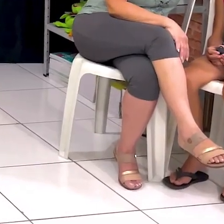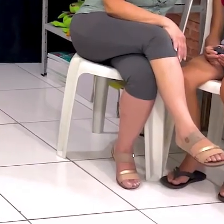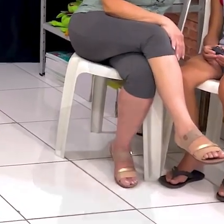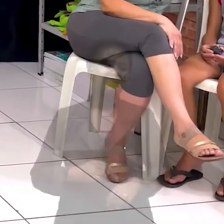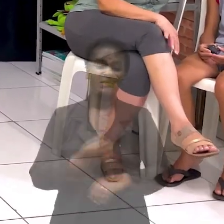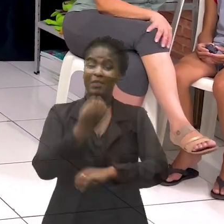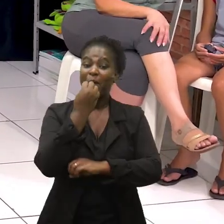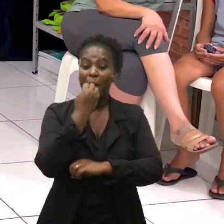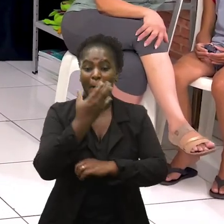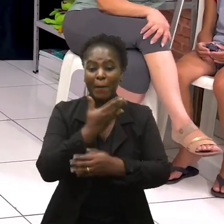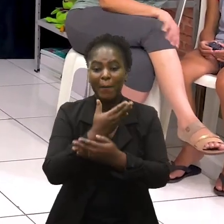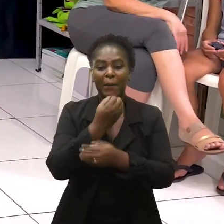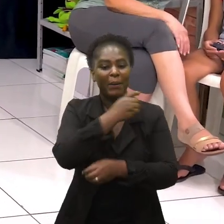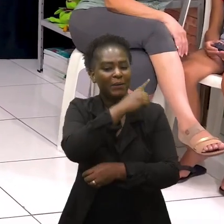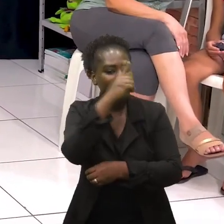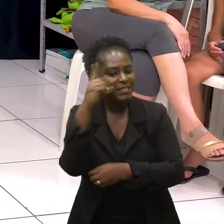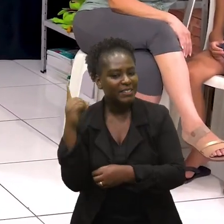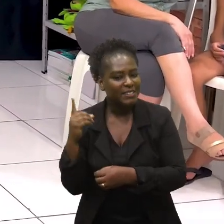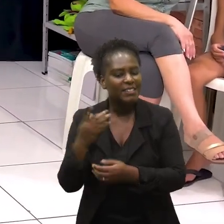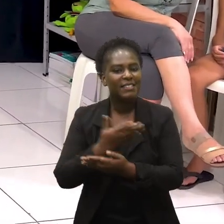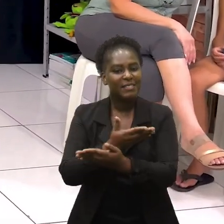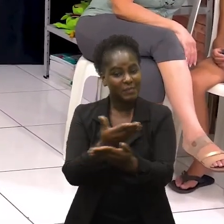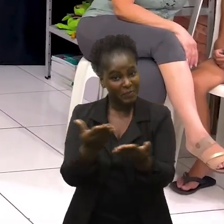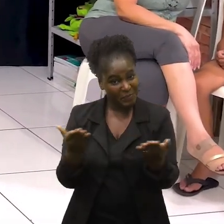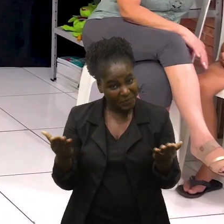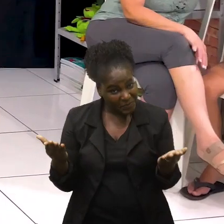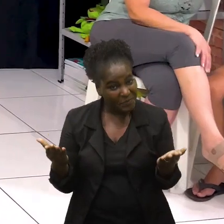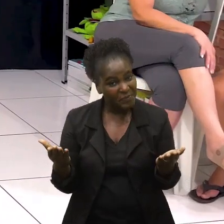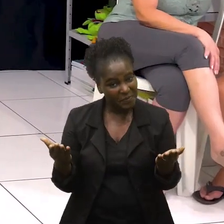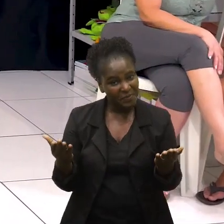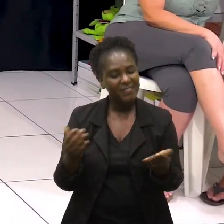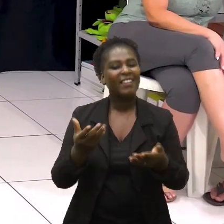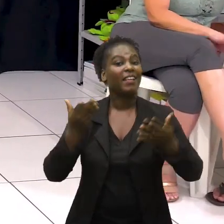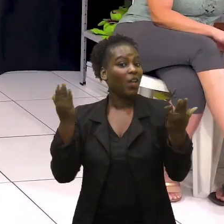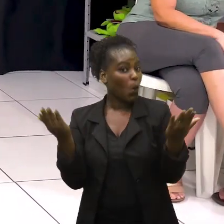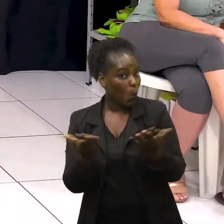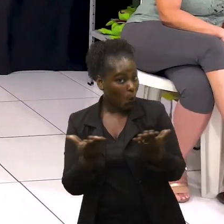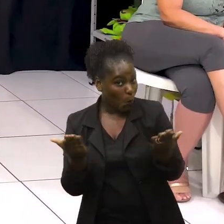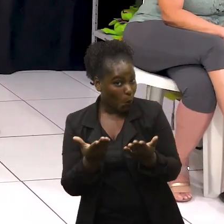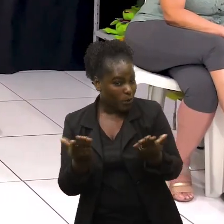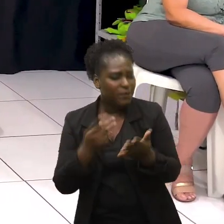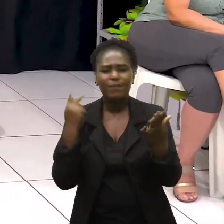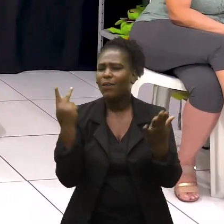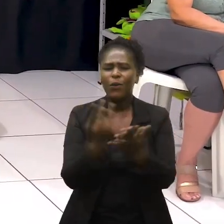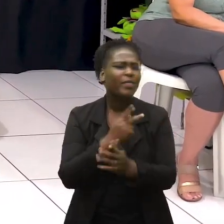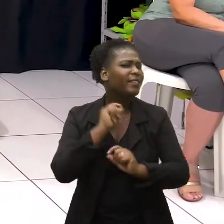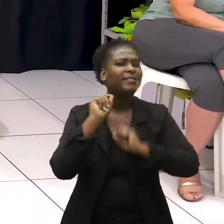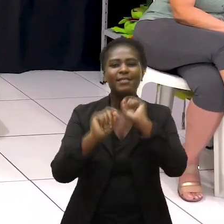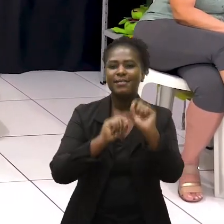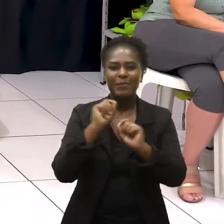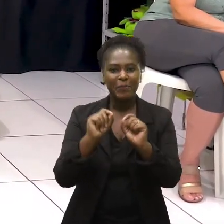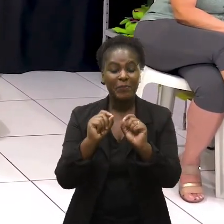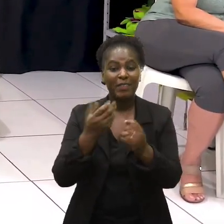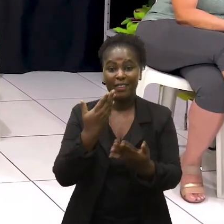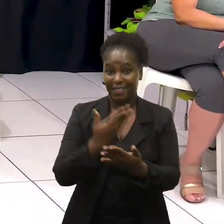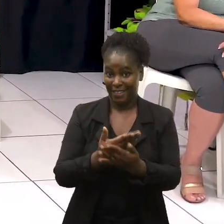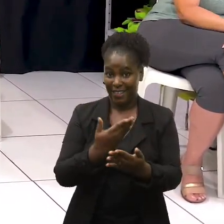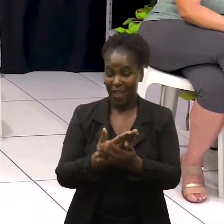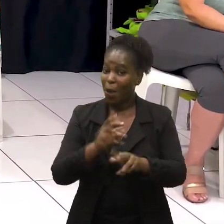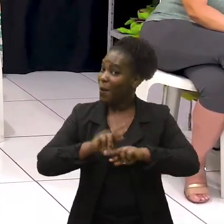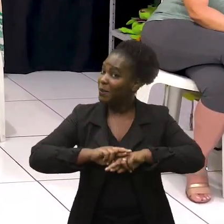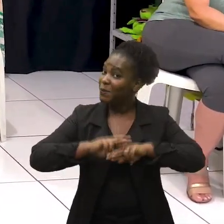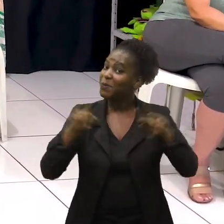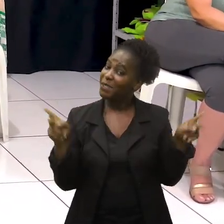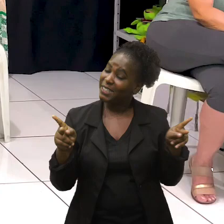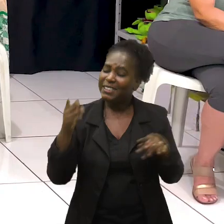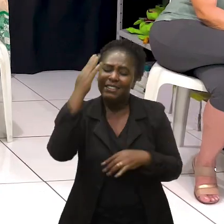Bom dia, gente! Bom dia! Hoje nós vamos ter uma aula diferente, sabe por quê?